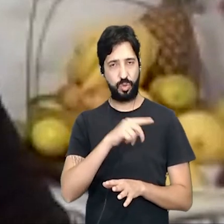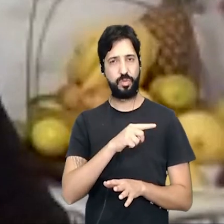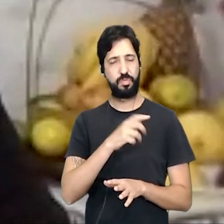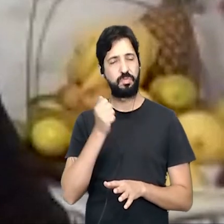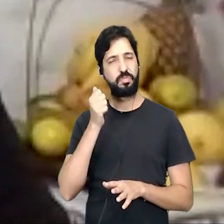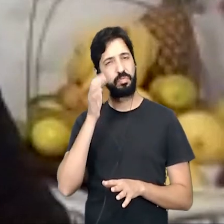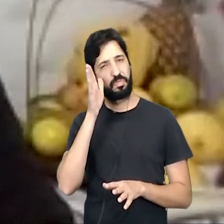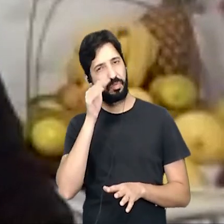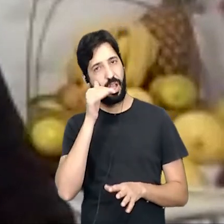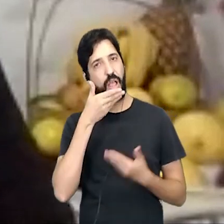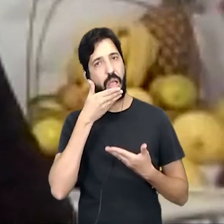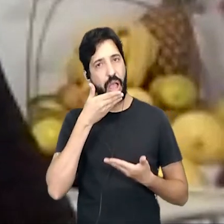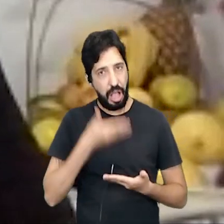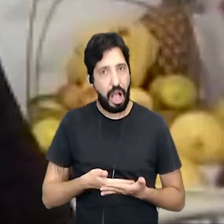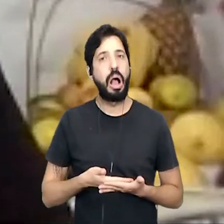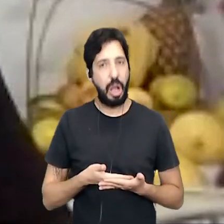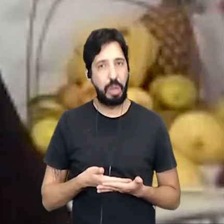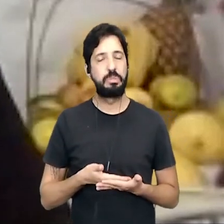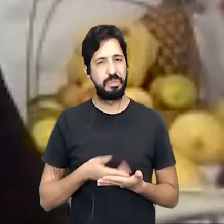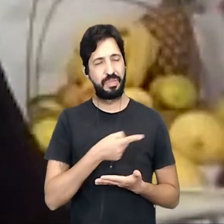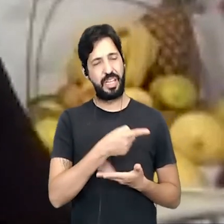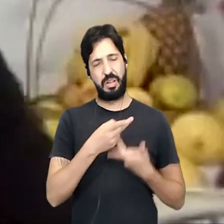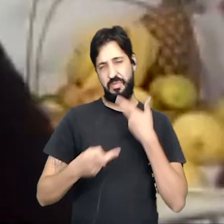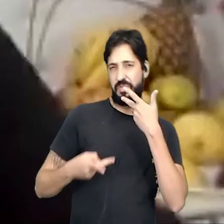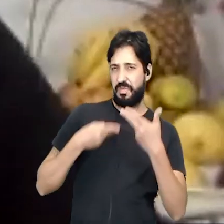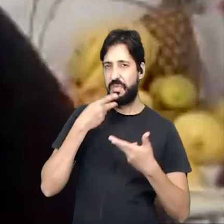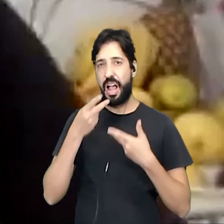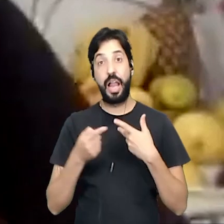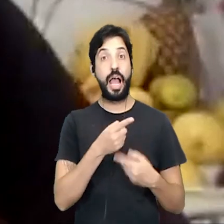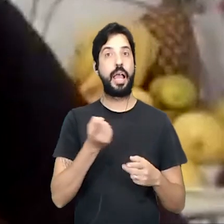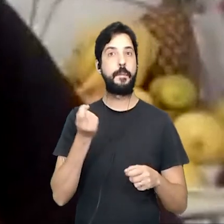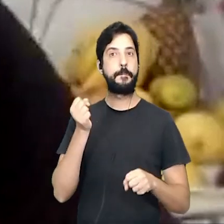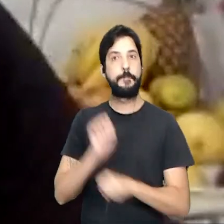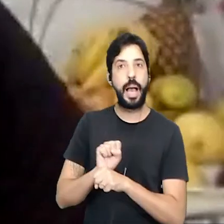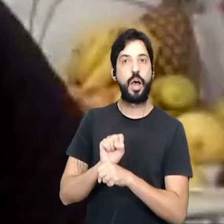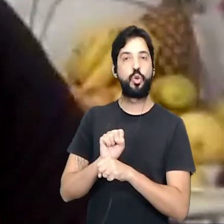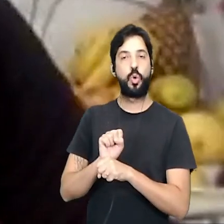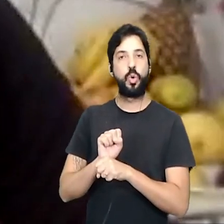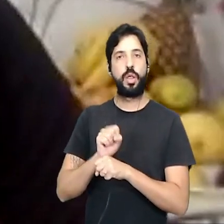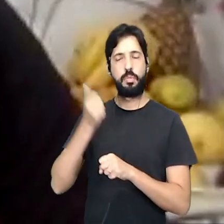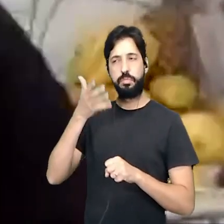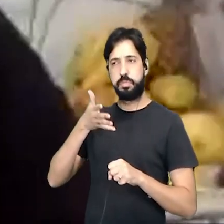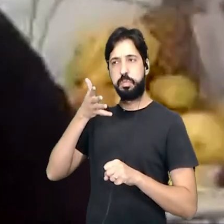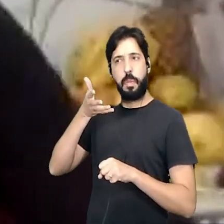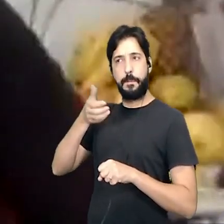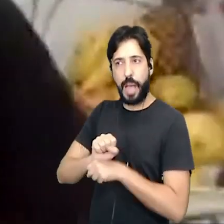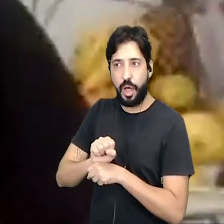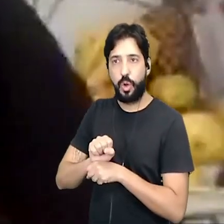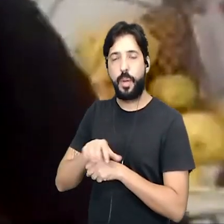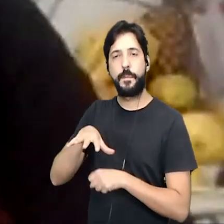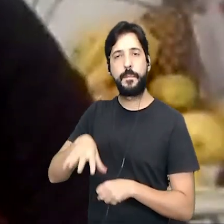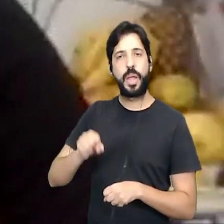numa palestra que eu estava assim, abismada com aquela fala, e de repente o Ailton parou no meio